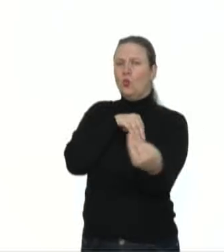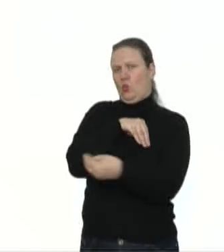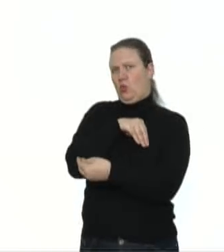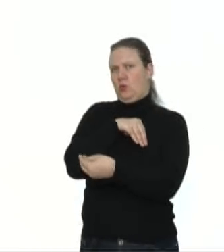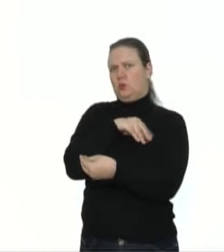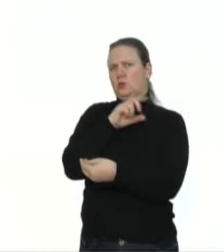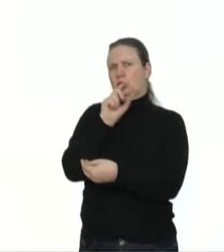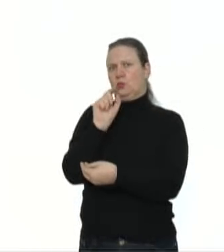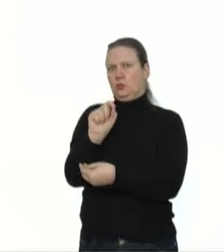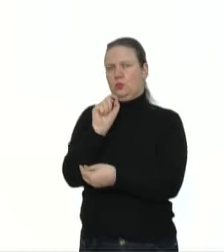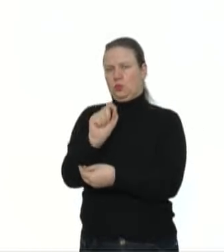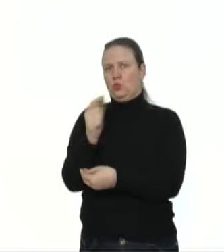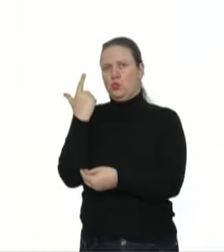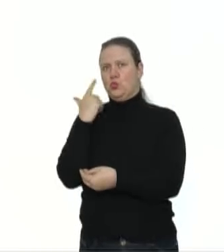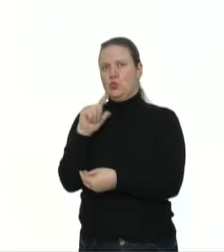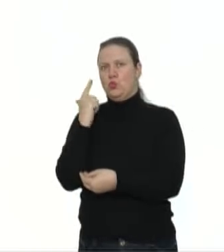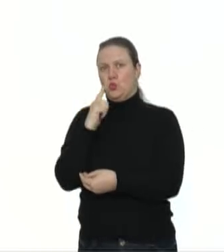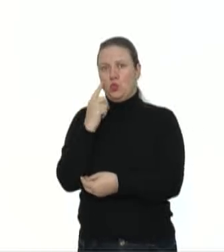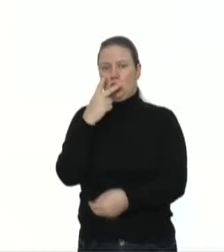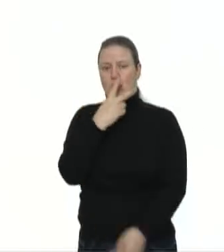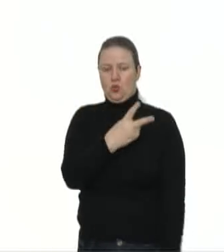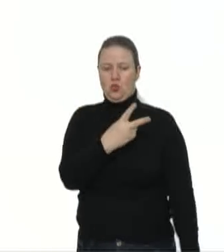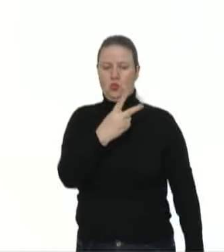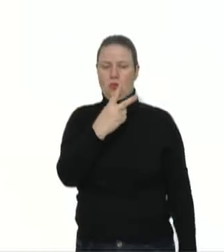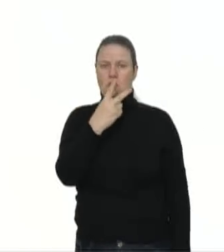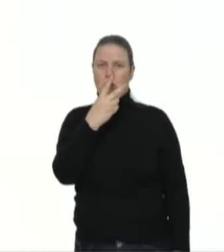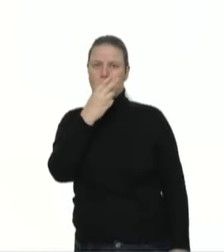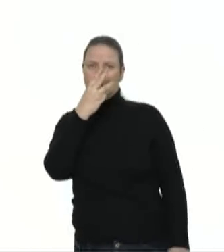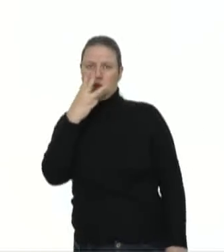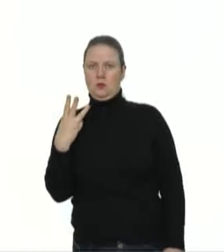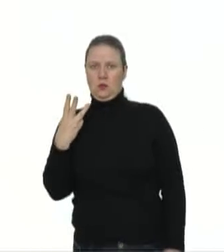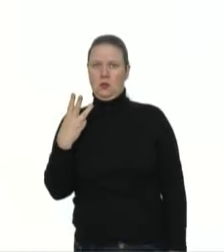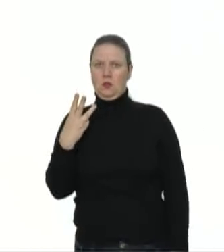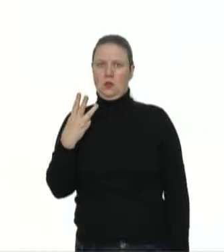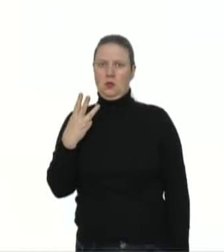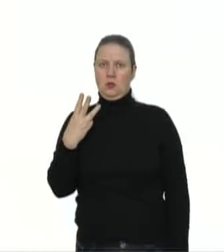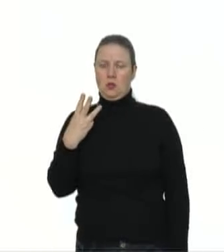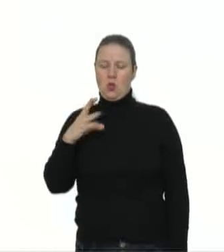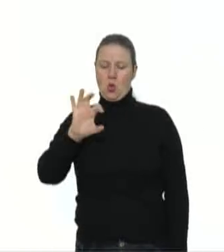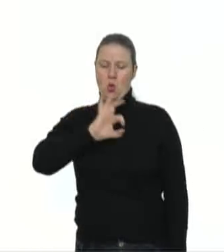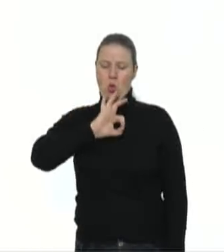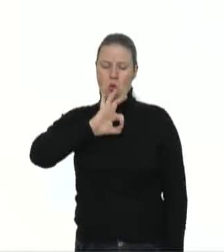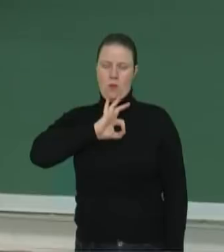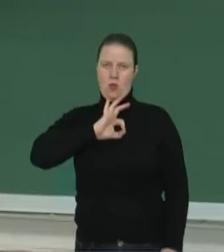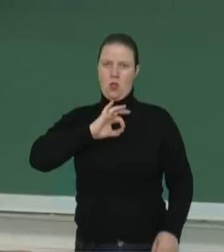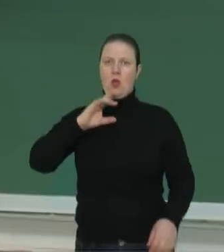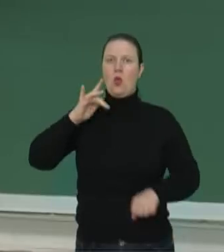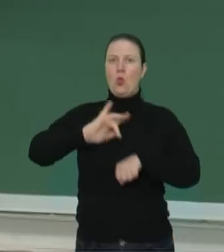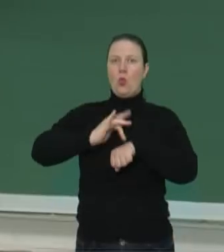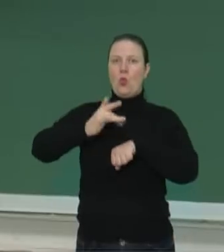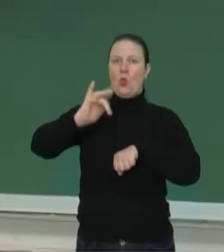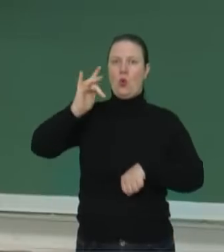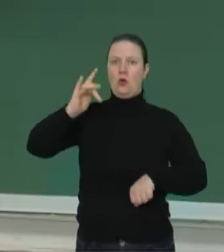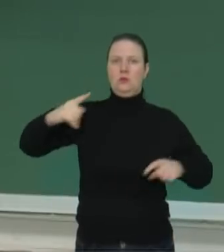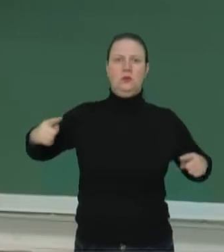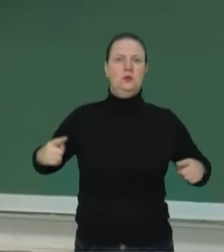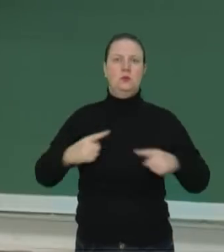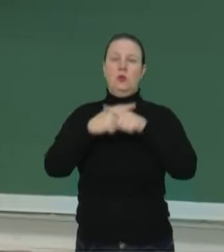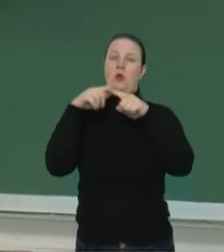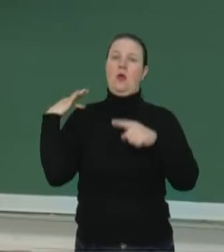tá? Elas conquistaram 23 das 30 medalhas de ouro disputadas até hoje no